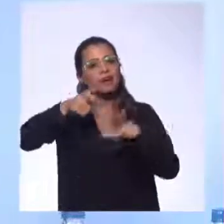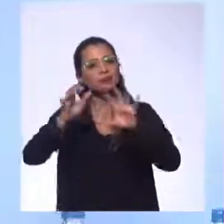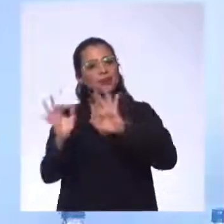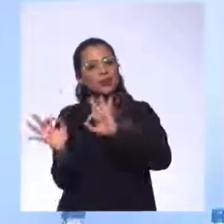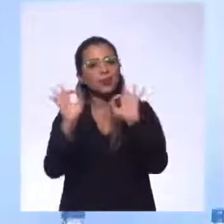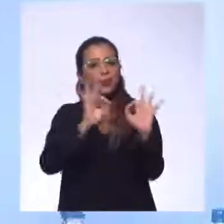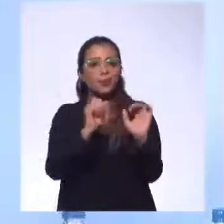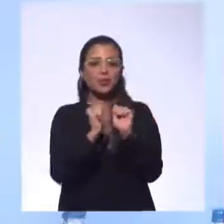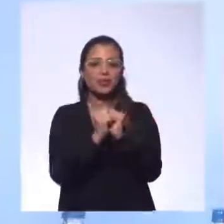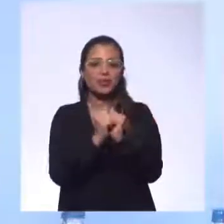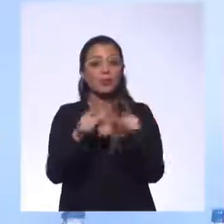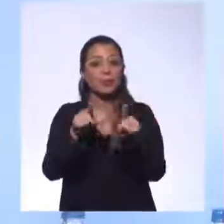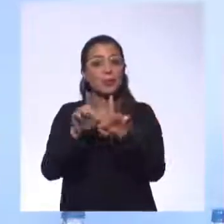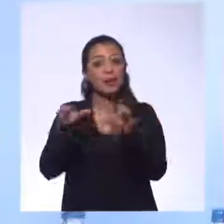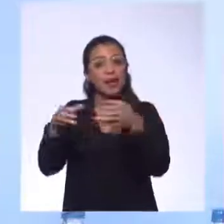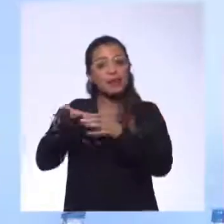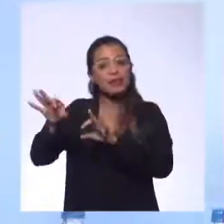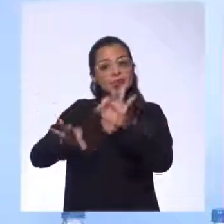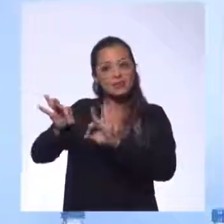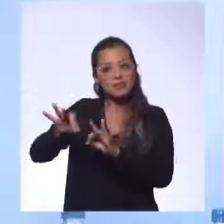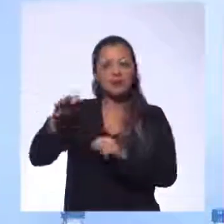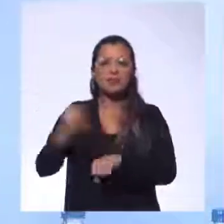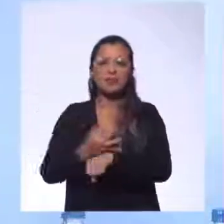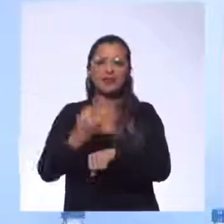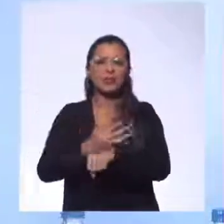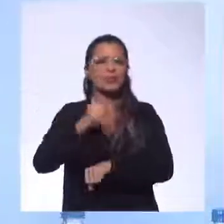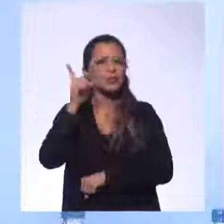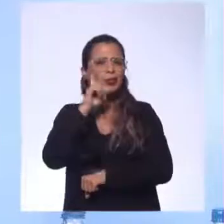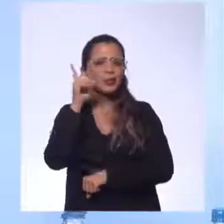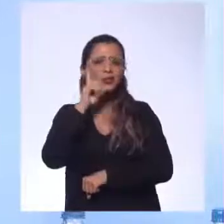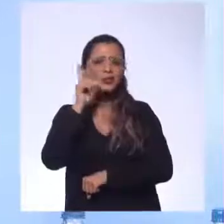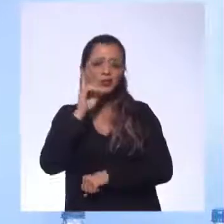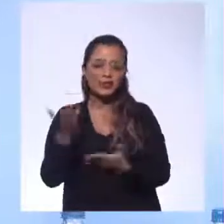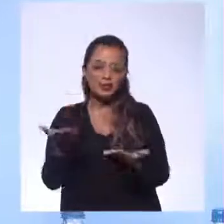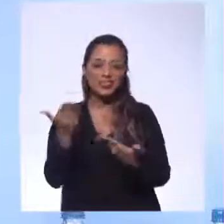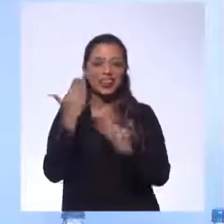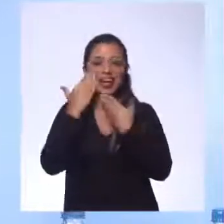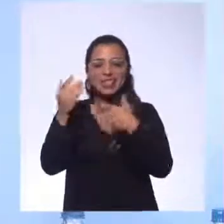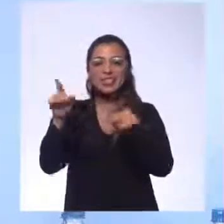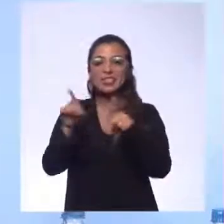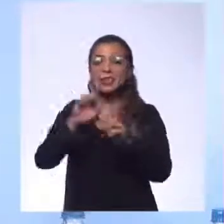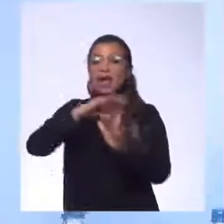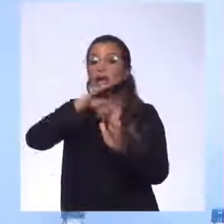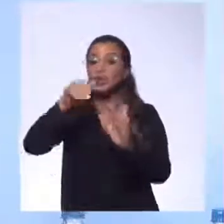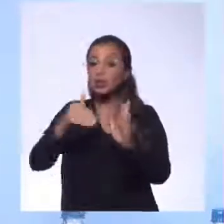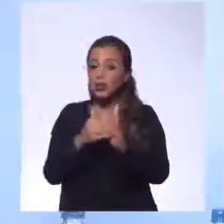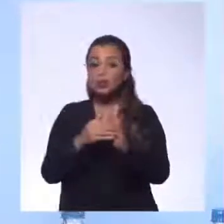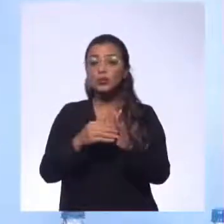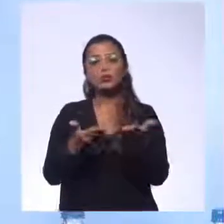gente. Quero agradecer a equipe também, que ajudou bastante, que me aguenta aqui todo dia quase, né? Quero agradecer a todos.